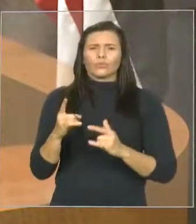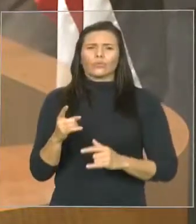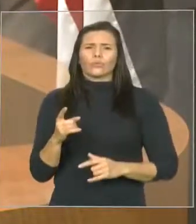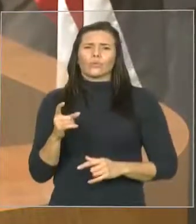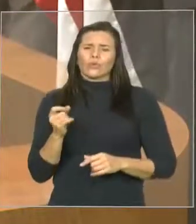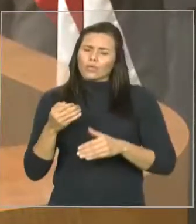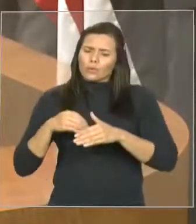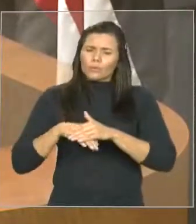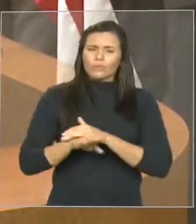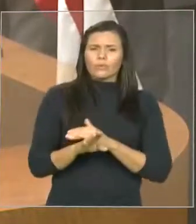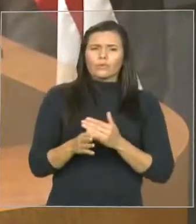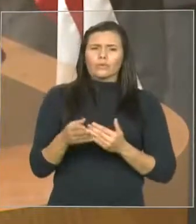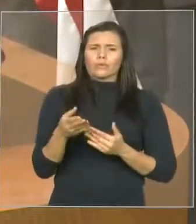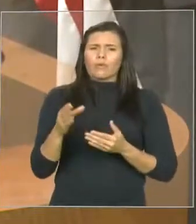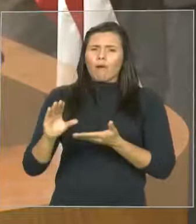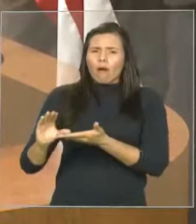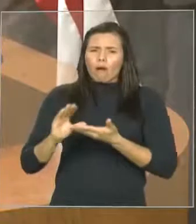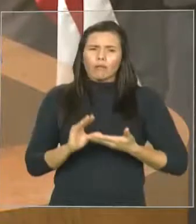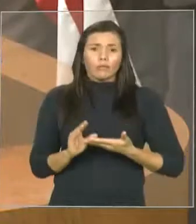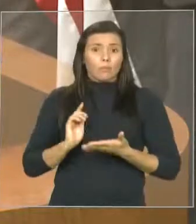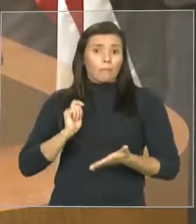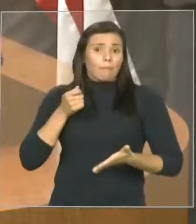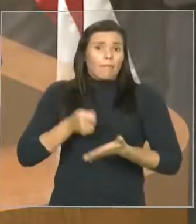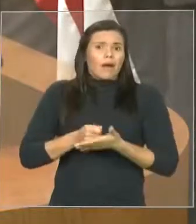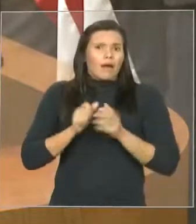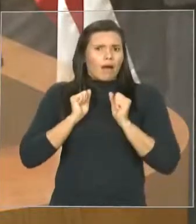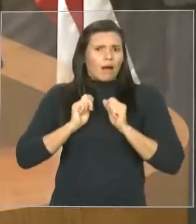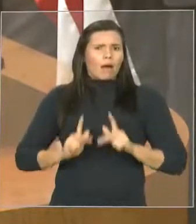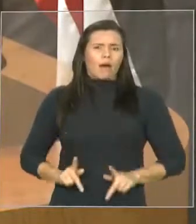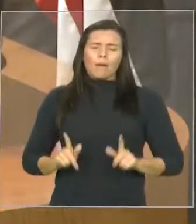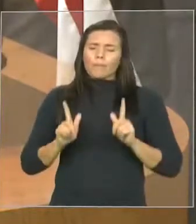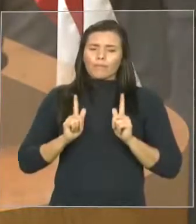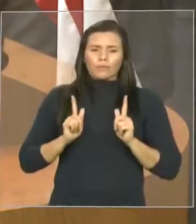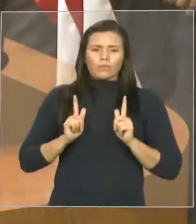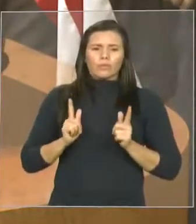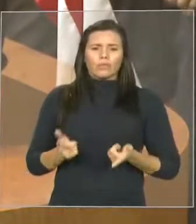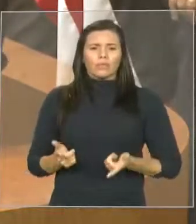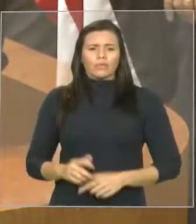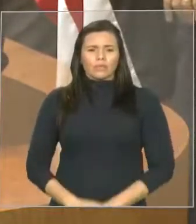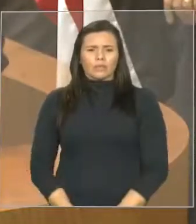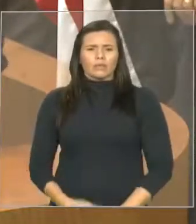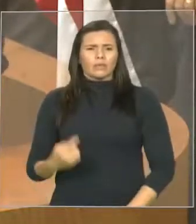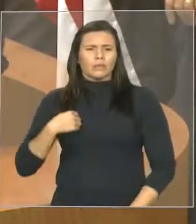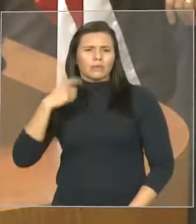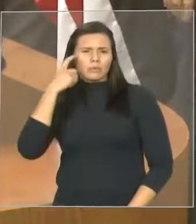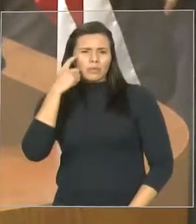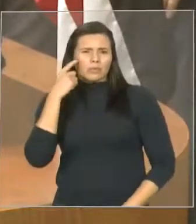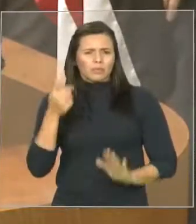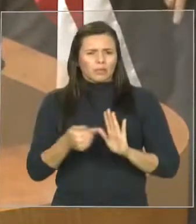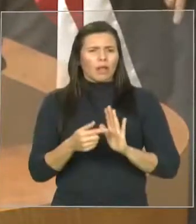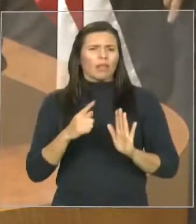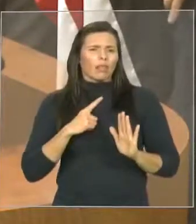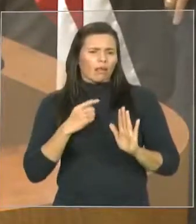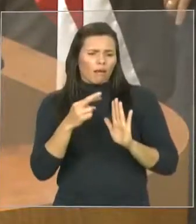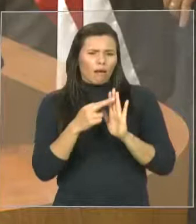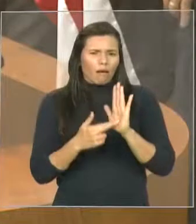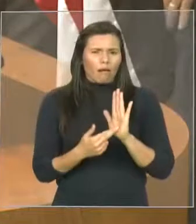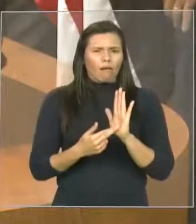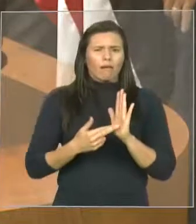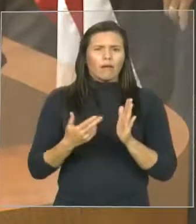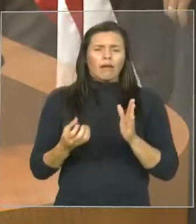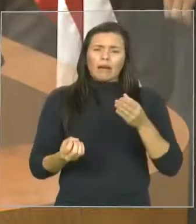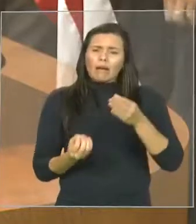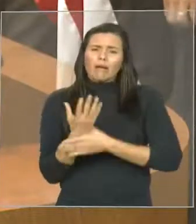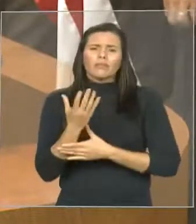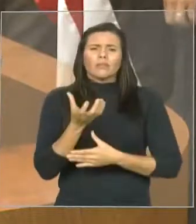pensões e aposentadorias, você criar 63 cargos em comissão só para nomear